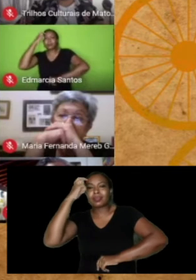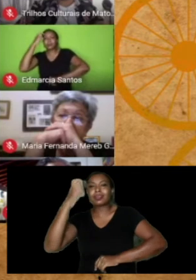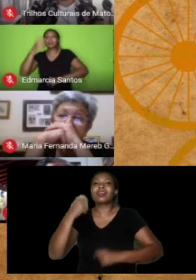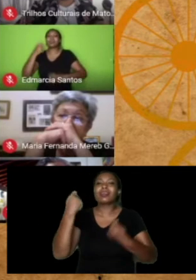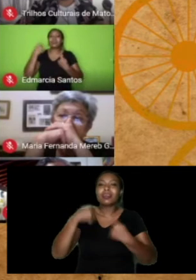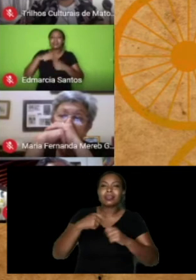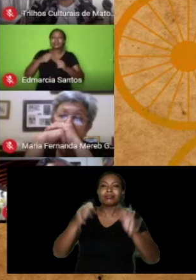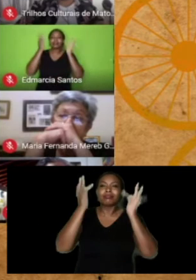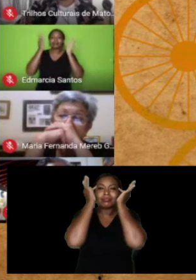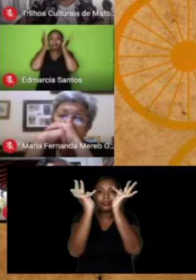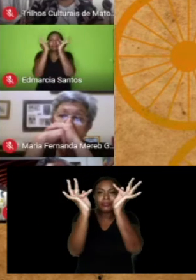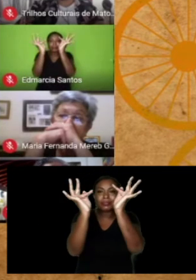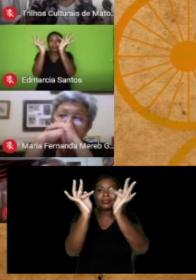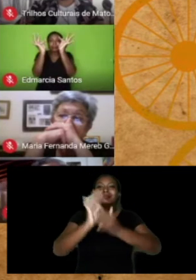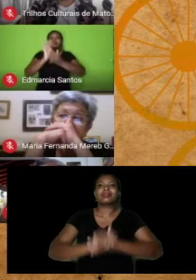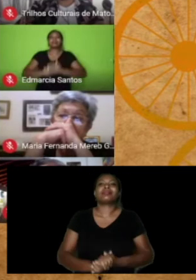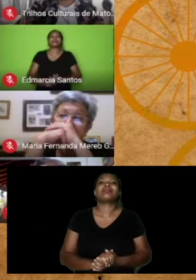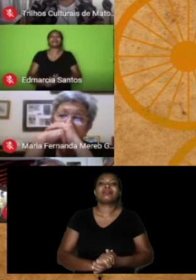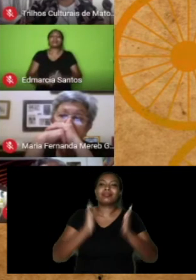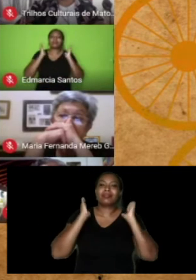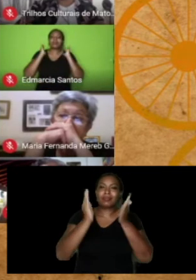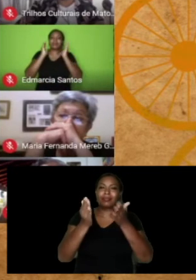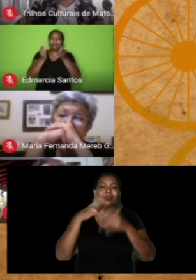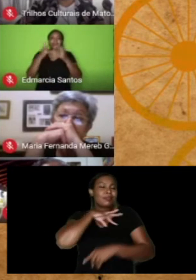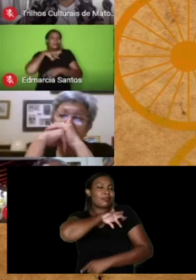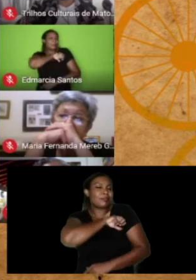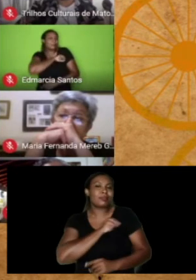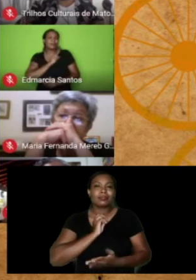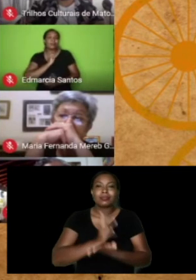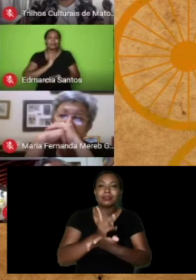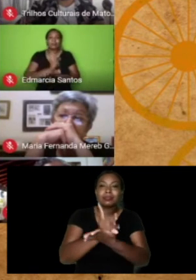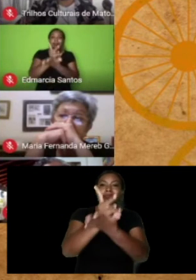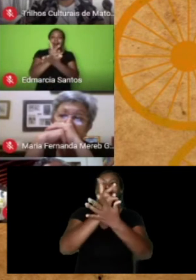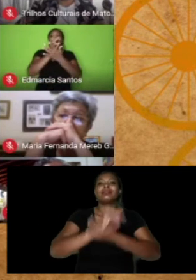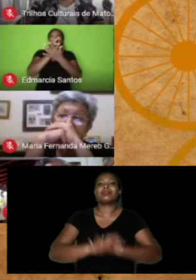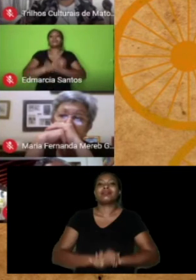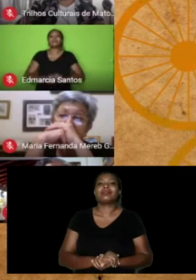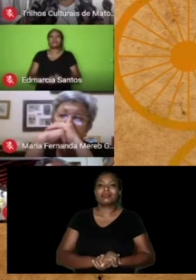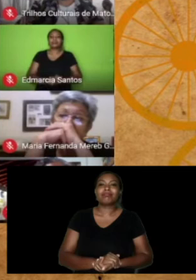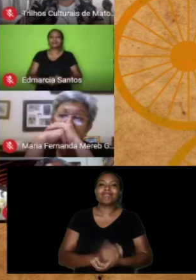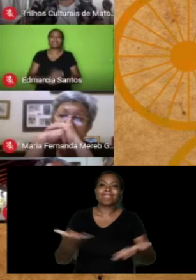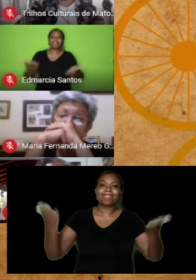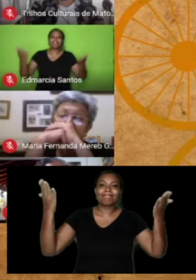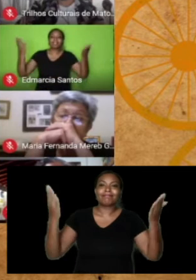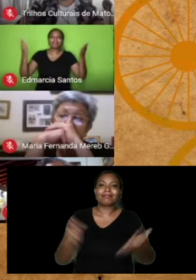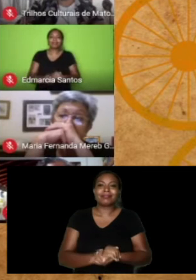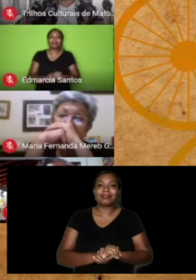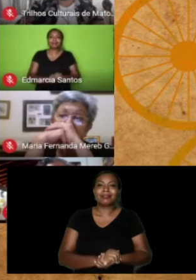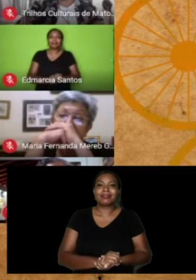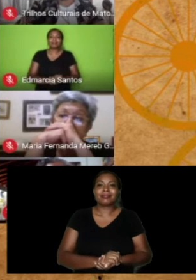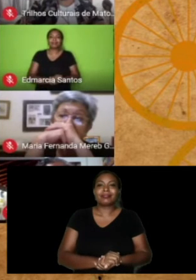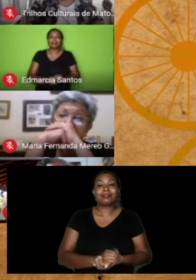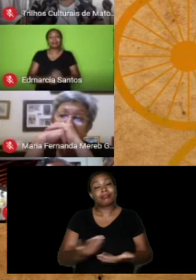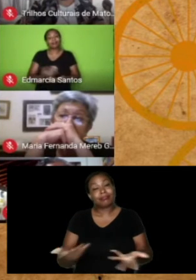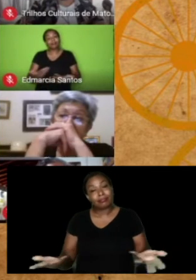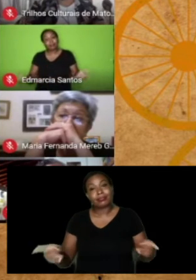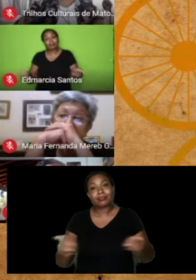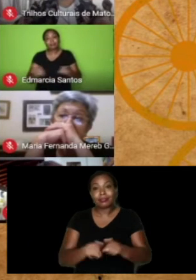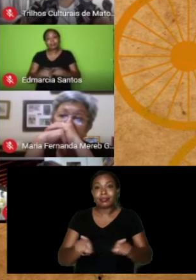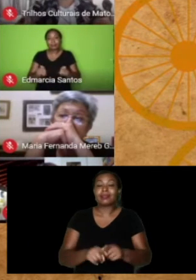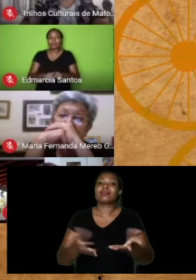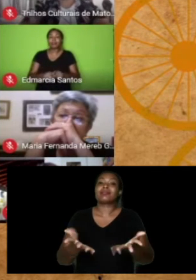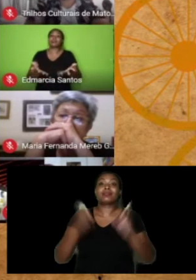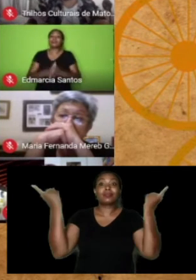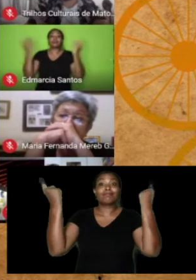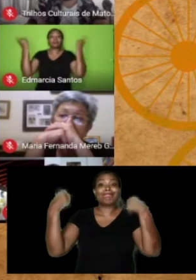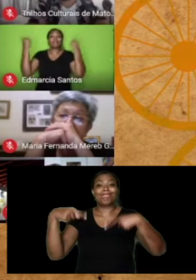sermos fiéis a esse amor, sempre. E, apesar de tantos ventos